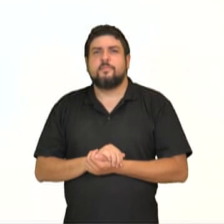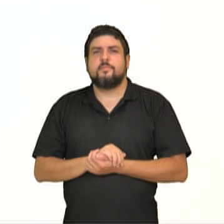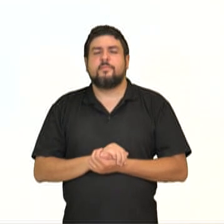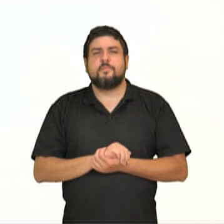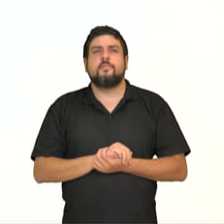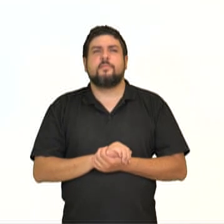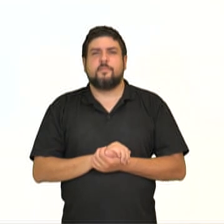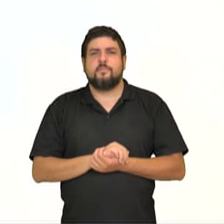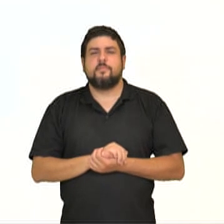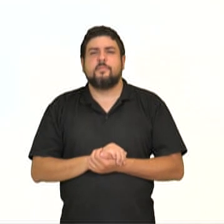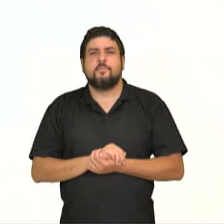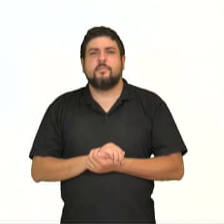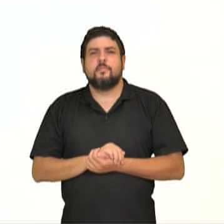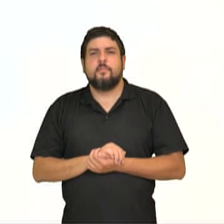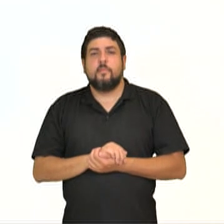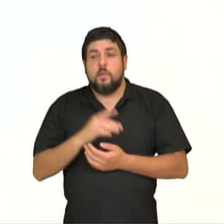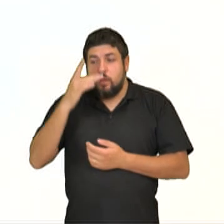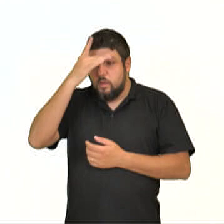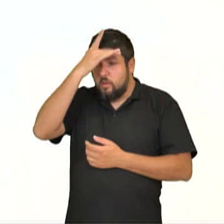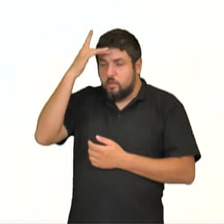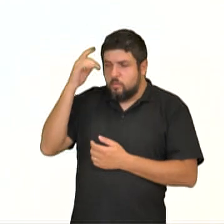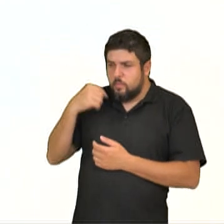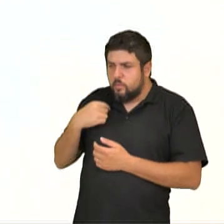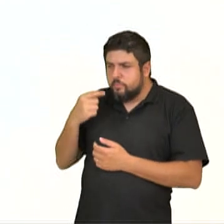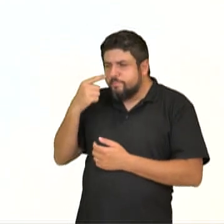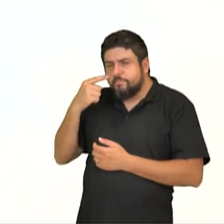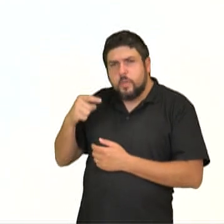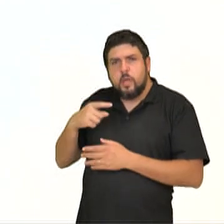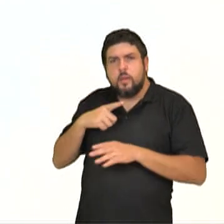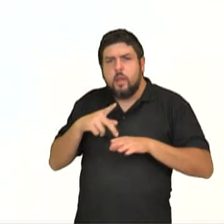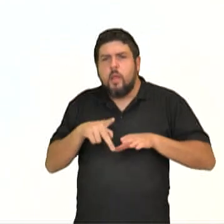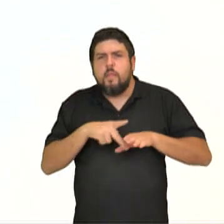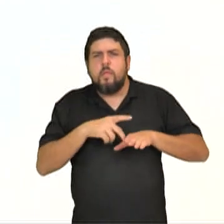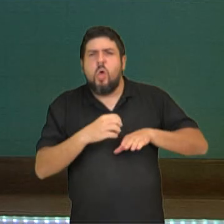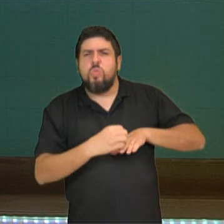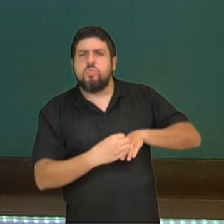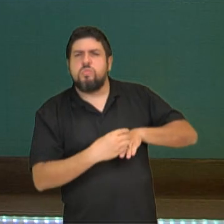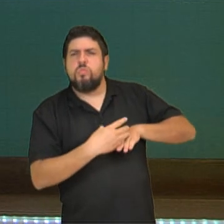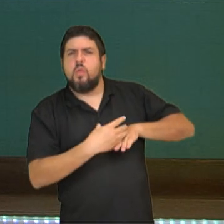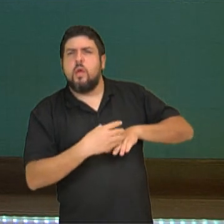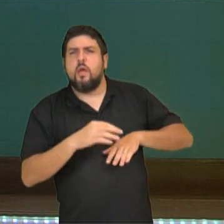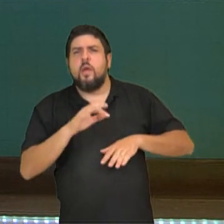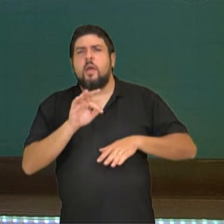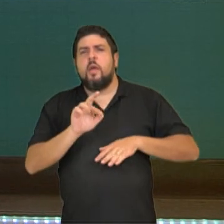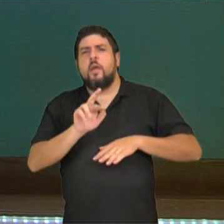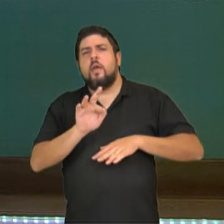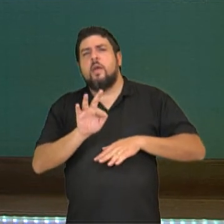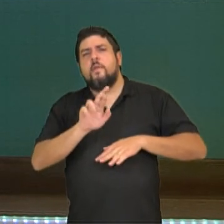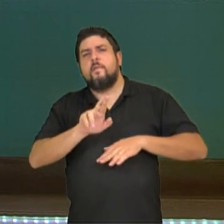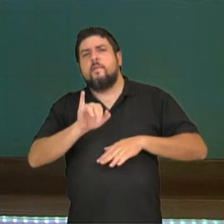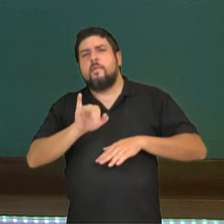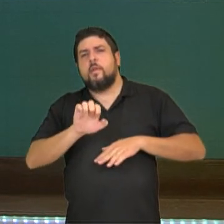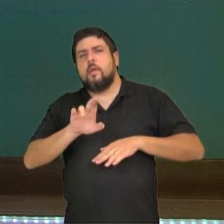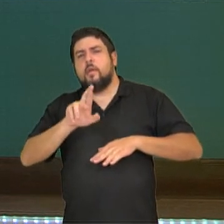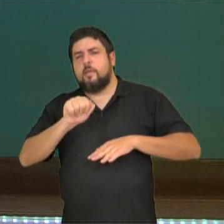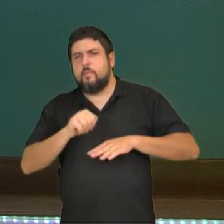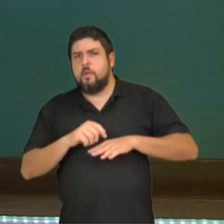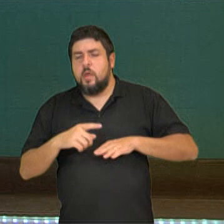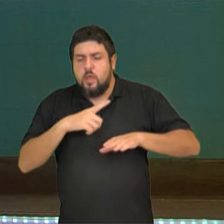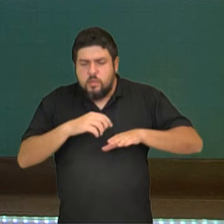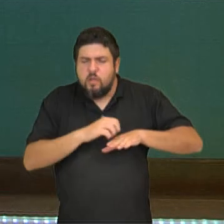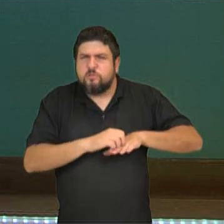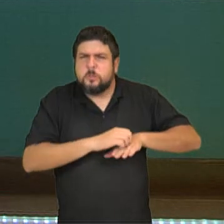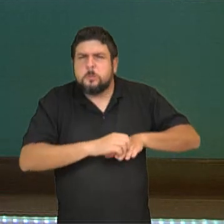Um paciente foi diagnosticado com pé de atleta, também conhecido como frieira. Os sintomas eram fortes coceiras